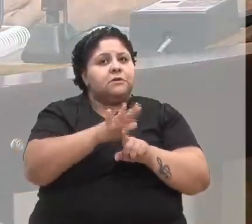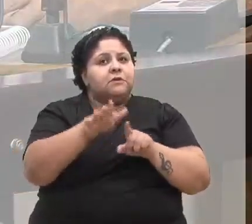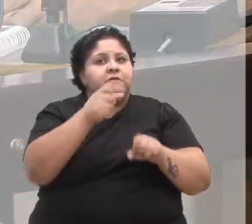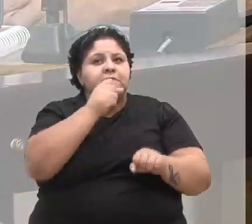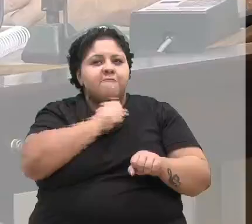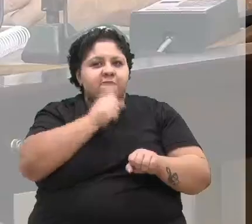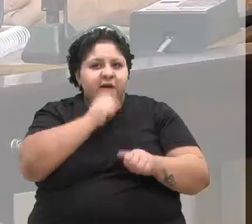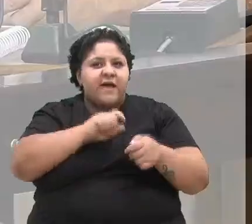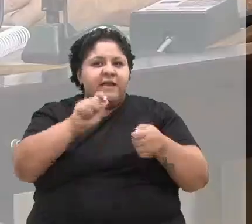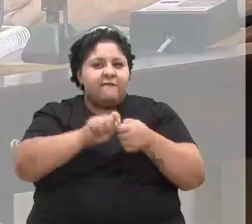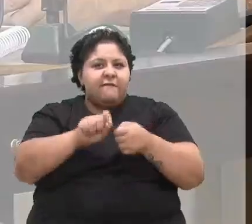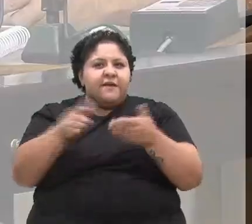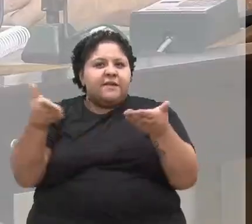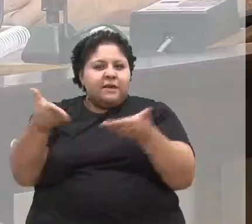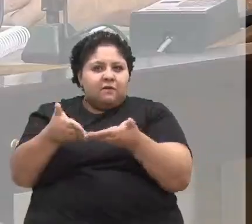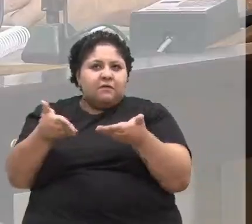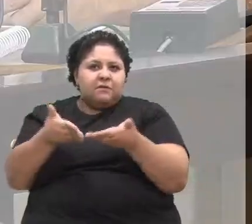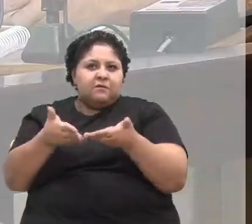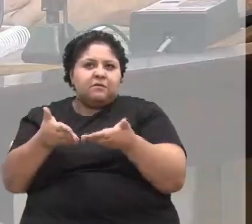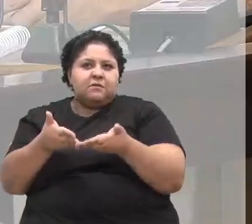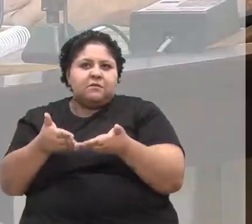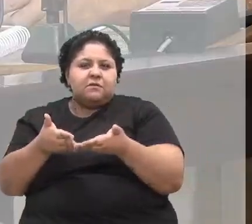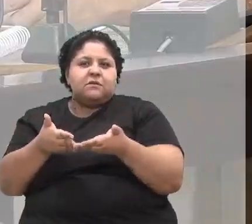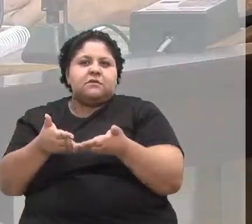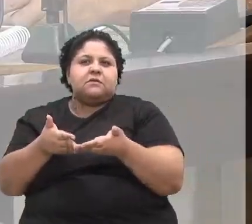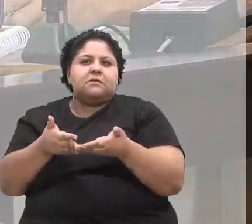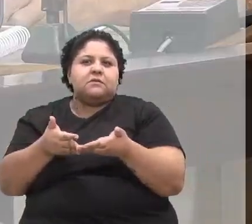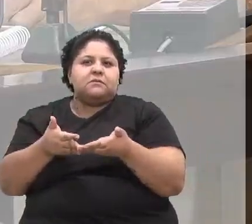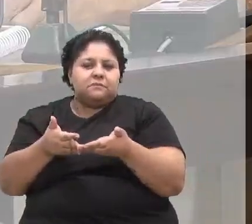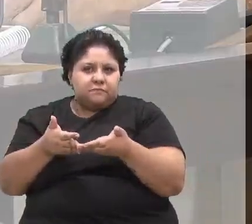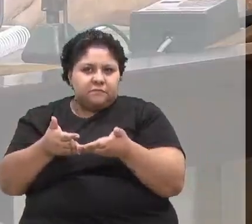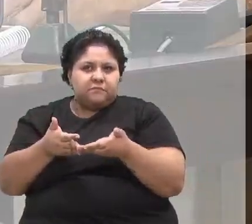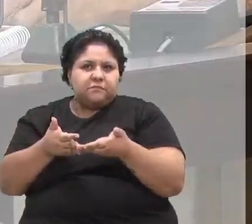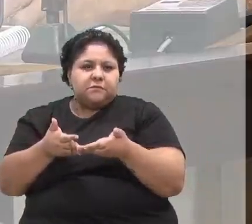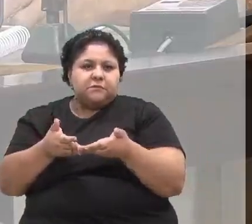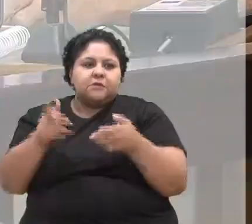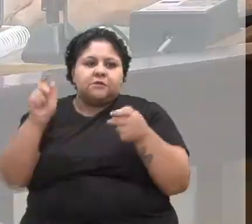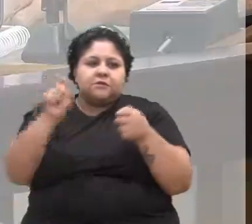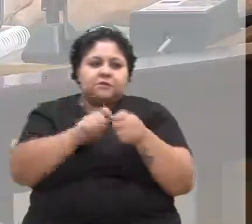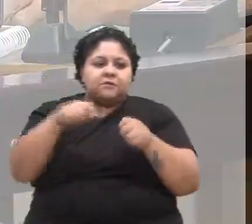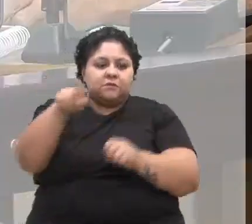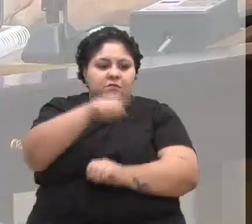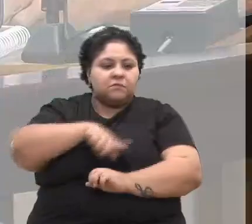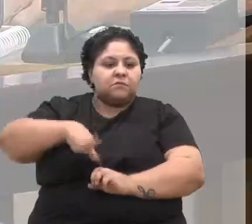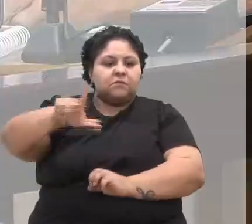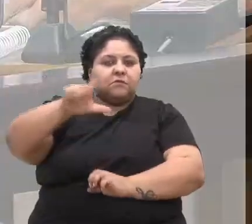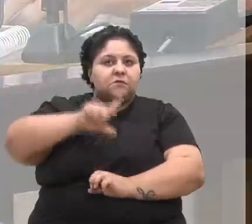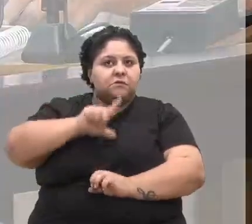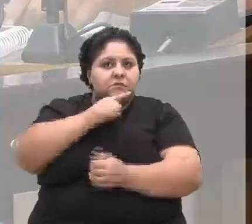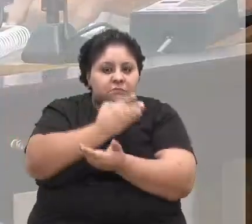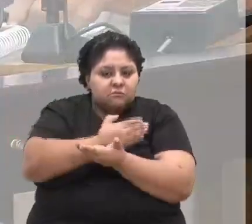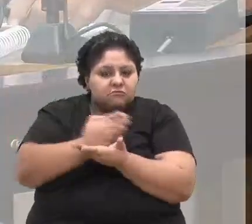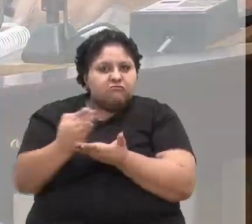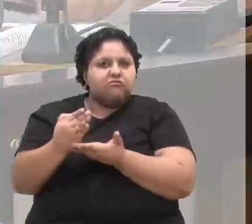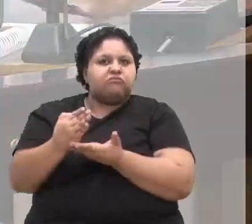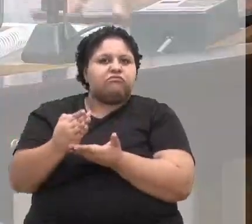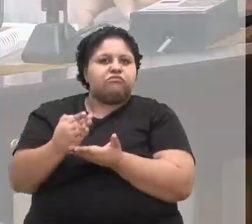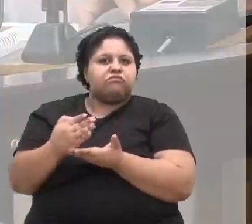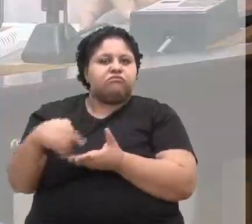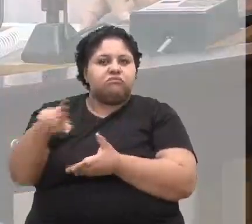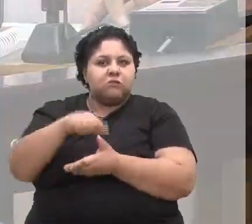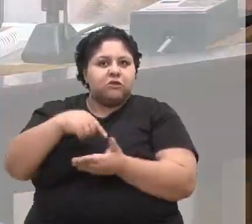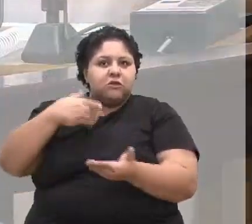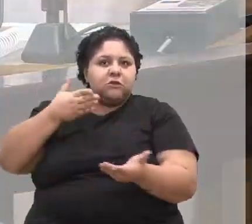esses protocolos, e após essa demanda represada ser feita, nós estaremos partindo para aquilo que nós